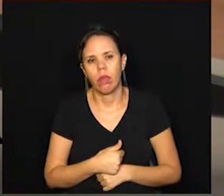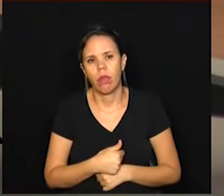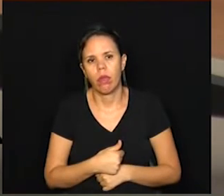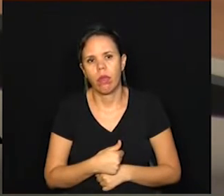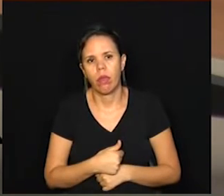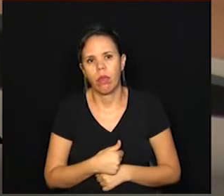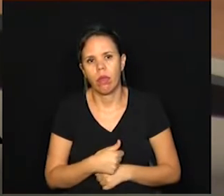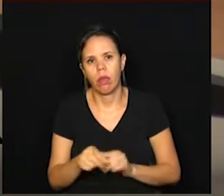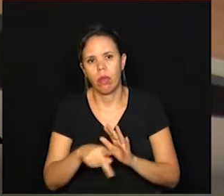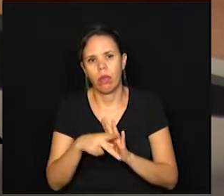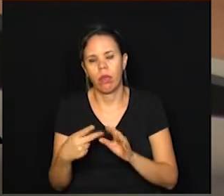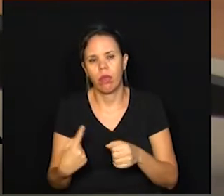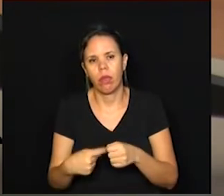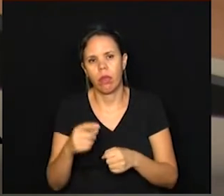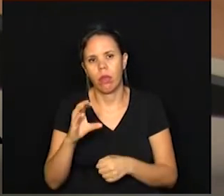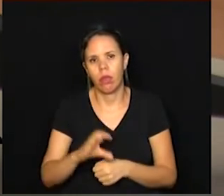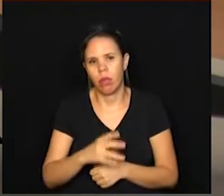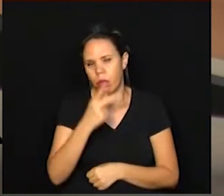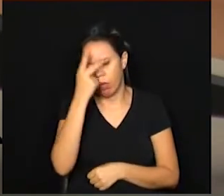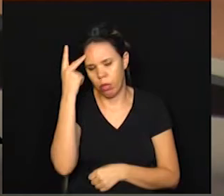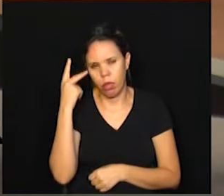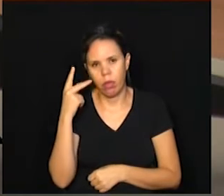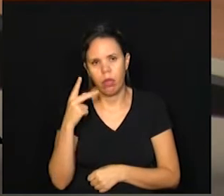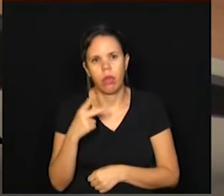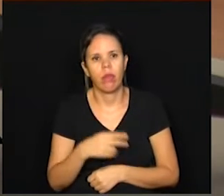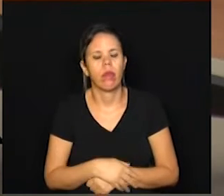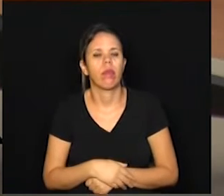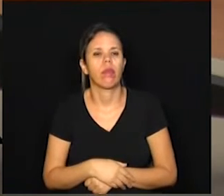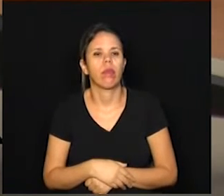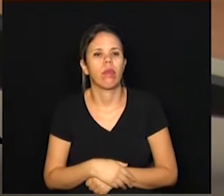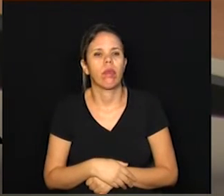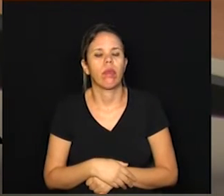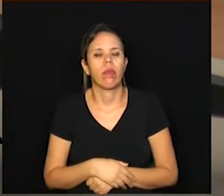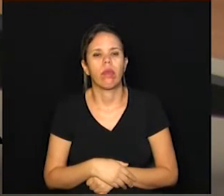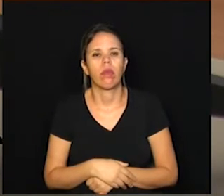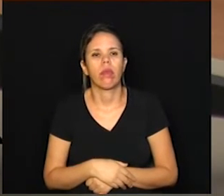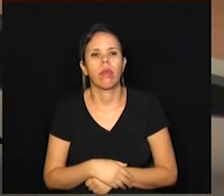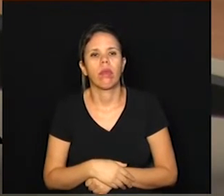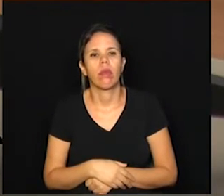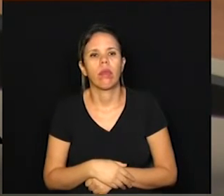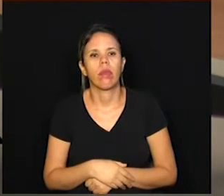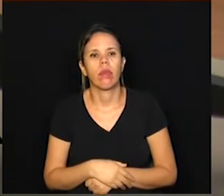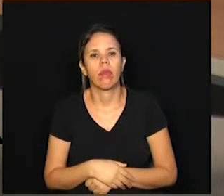os próprios munícipes, quando se coloca